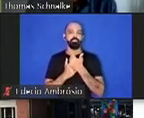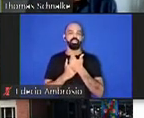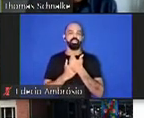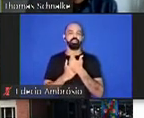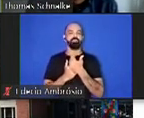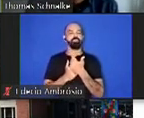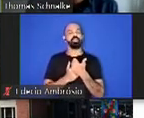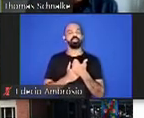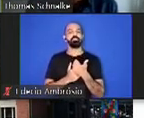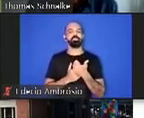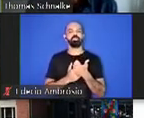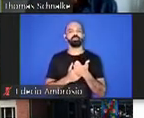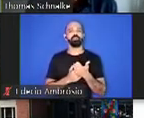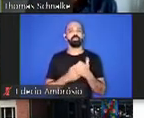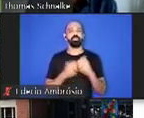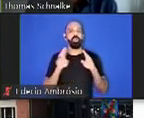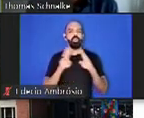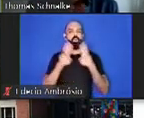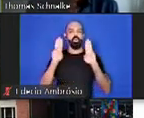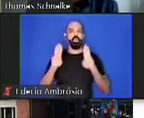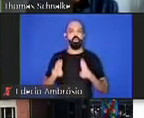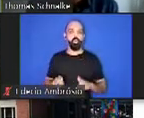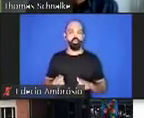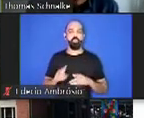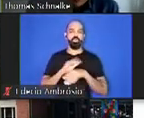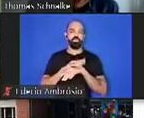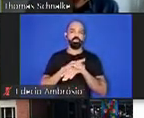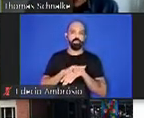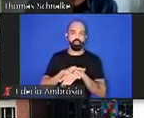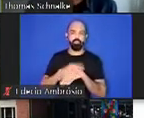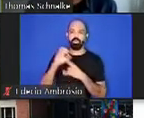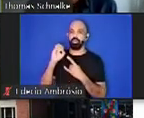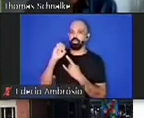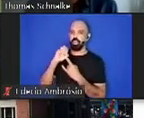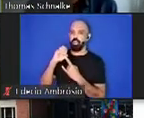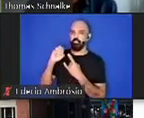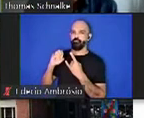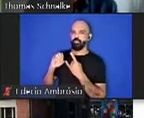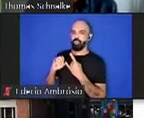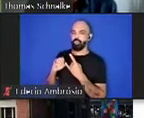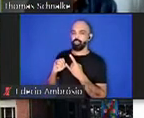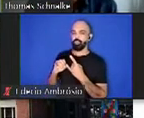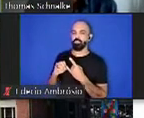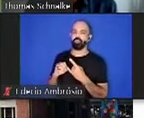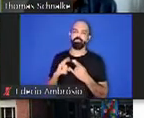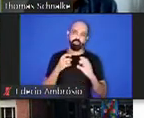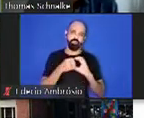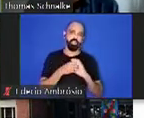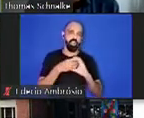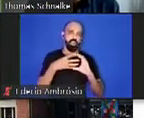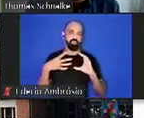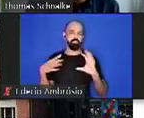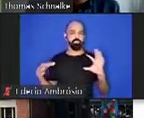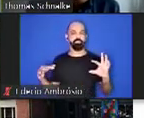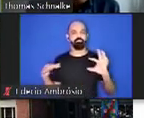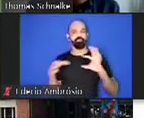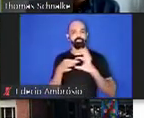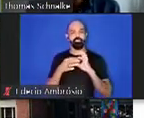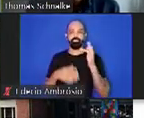com o Museu de Patologia da Fiocruz nesse aspecto no